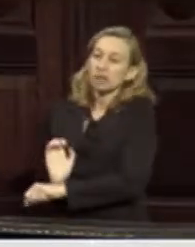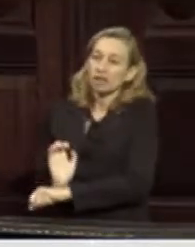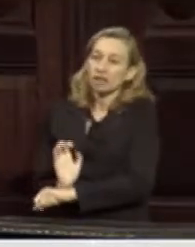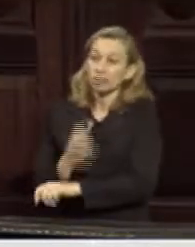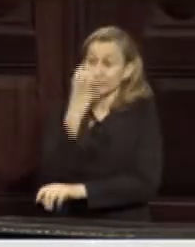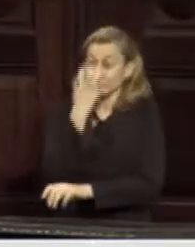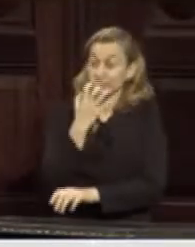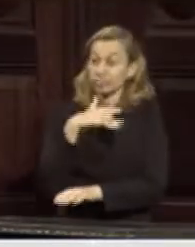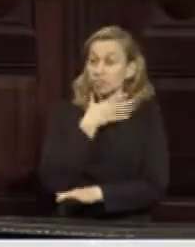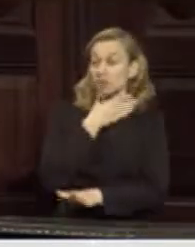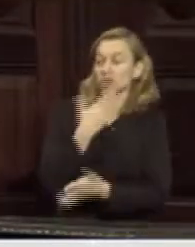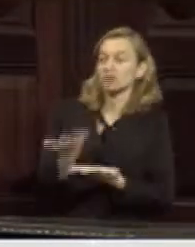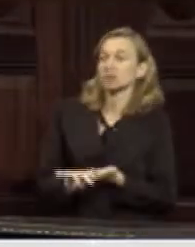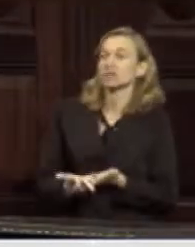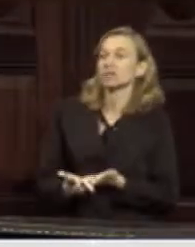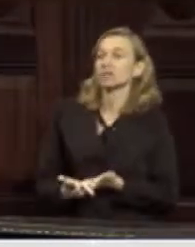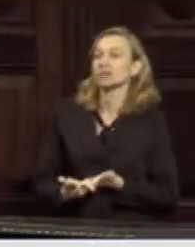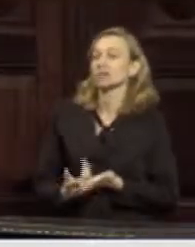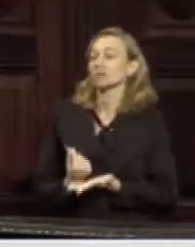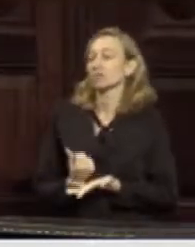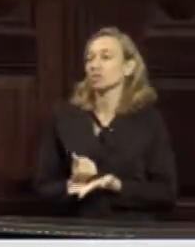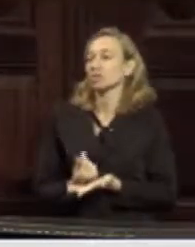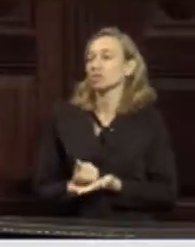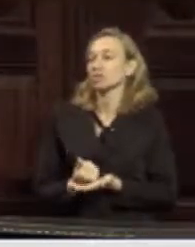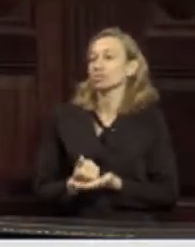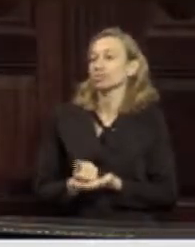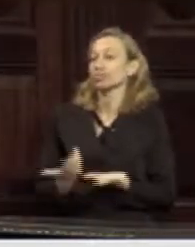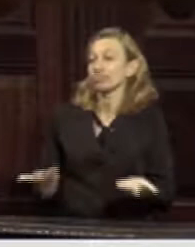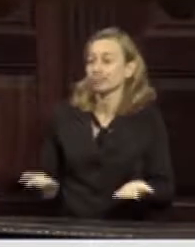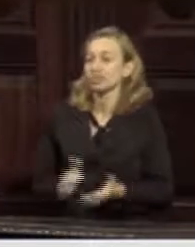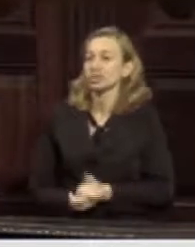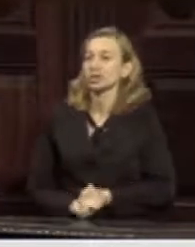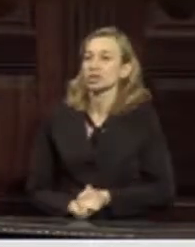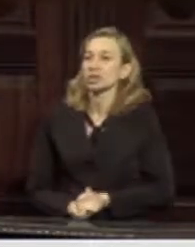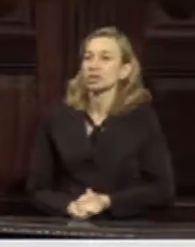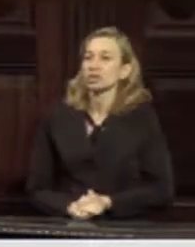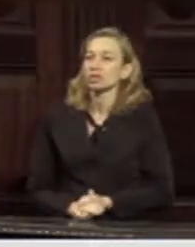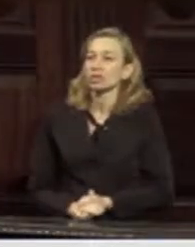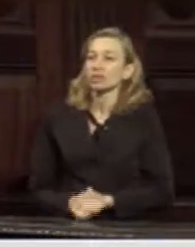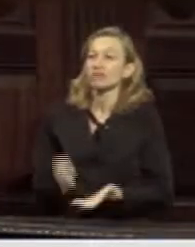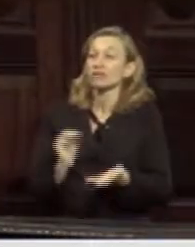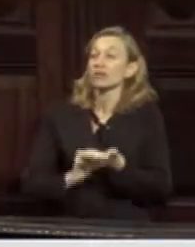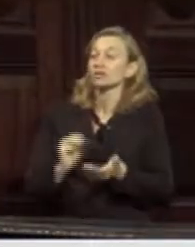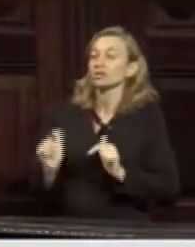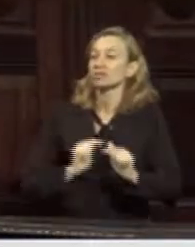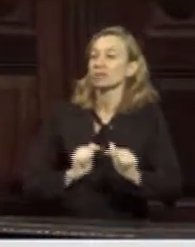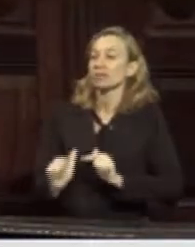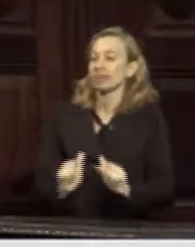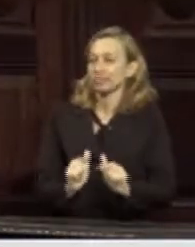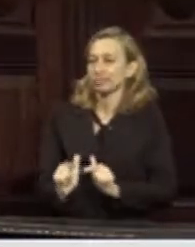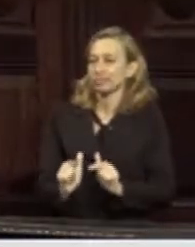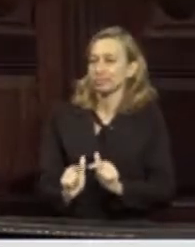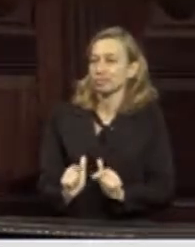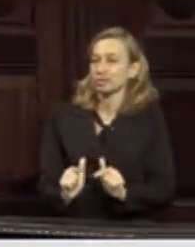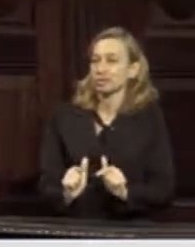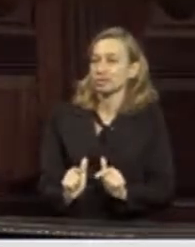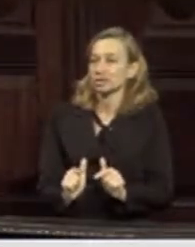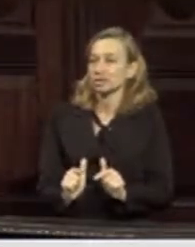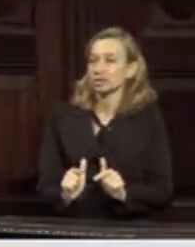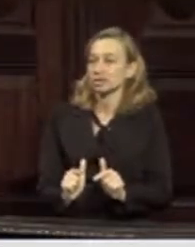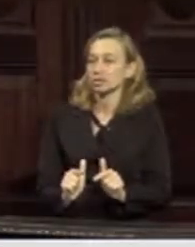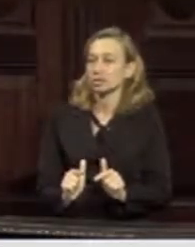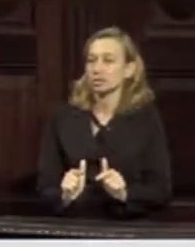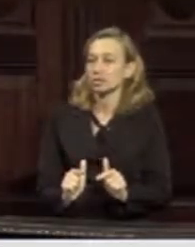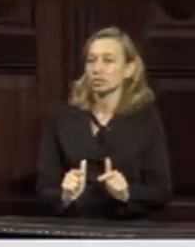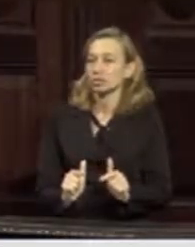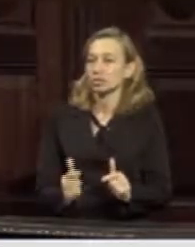grave crise econômica de sua história, com um desemprego galopante, enquanto o resto do